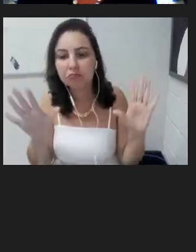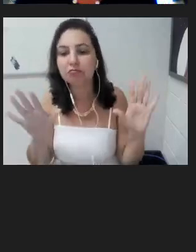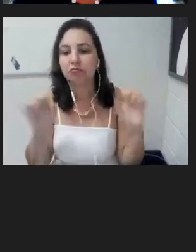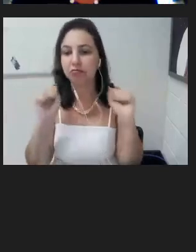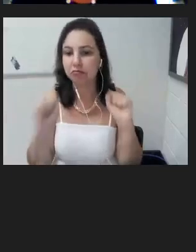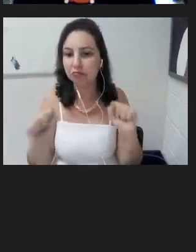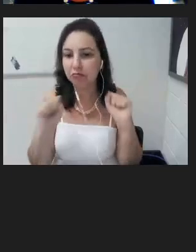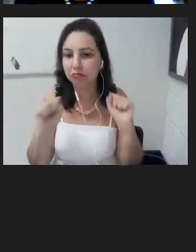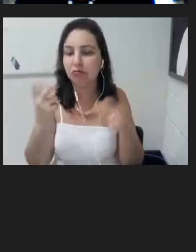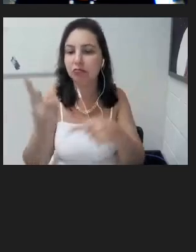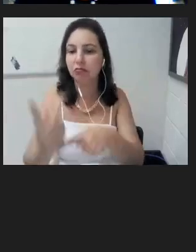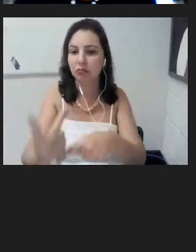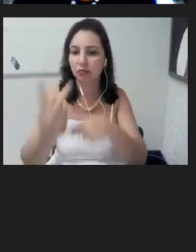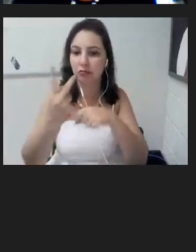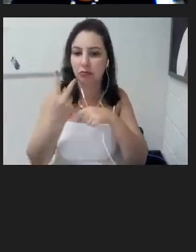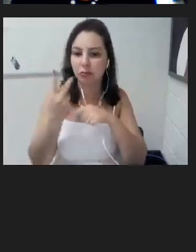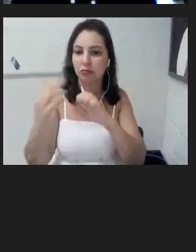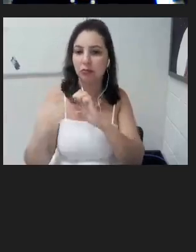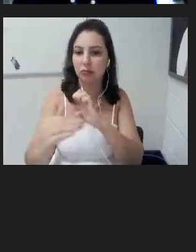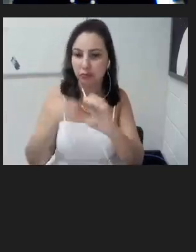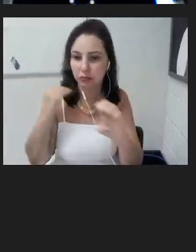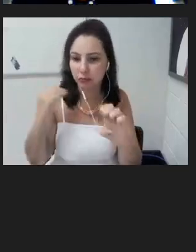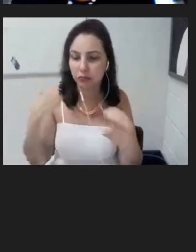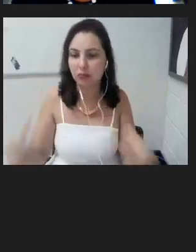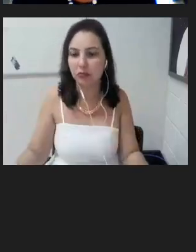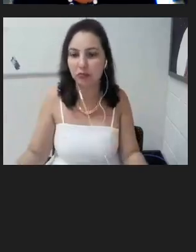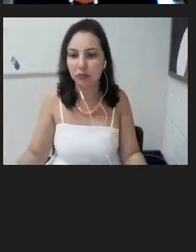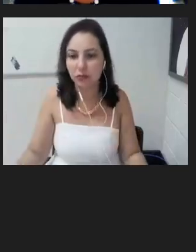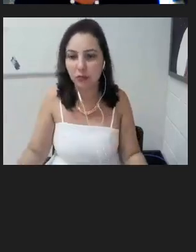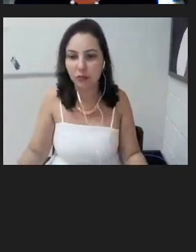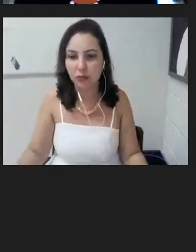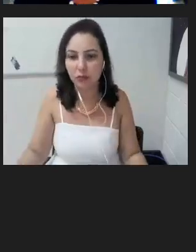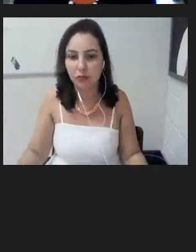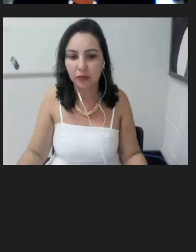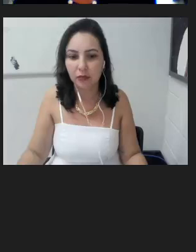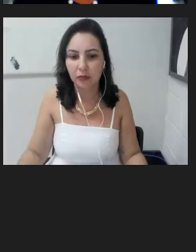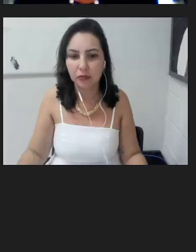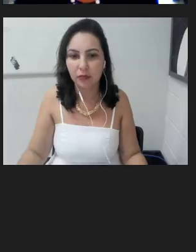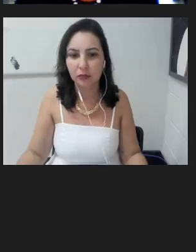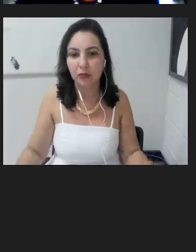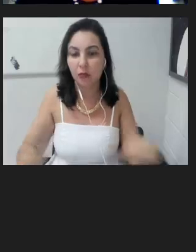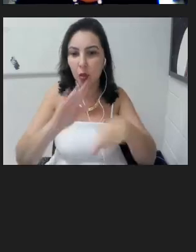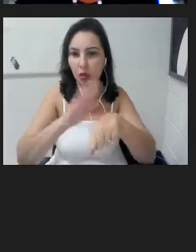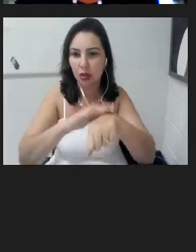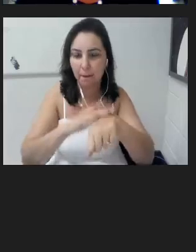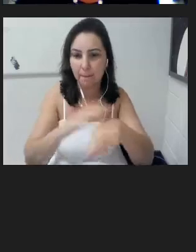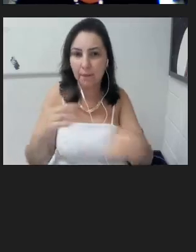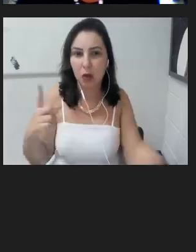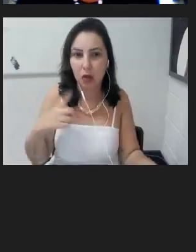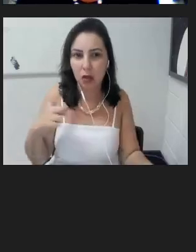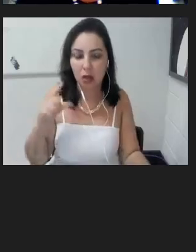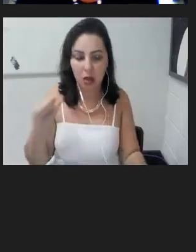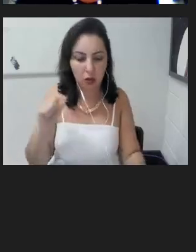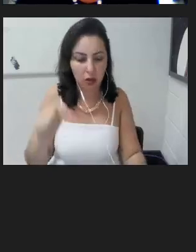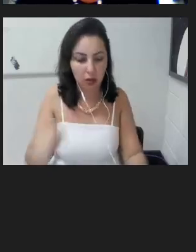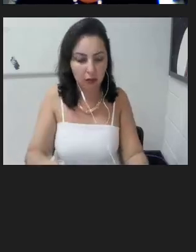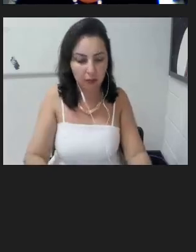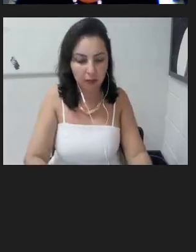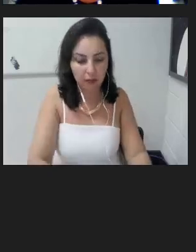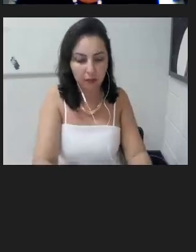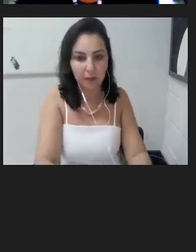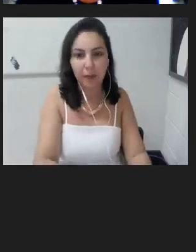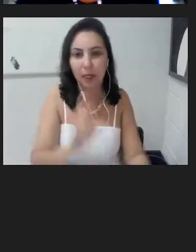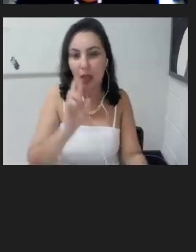meu e-mail e o tempinho que a gente tem, vamos ver que eu consigo responder